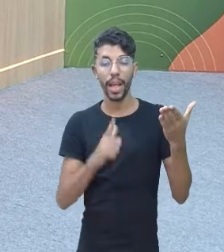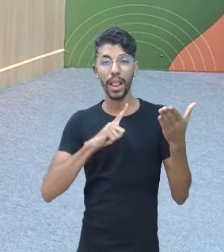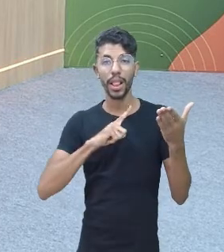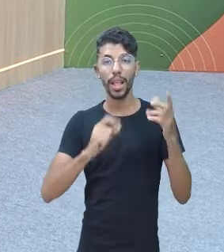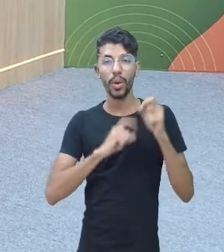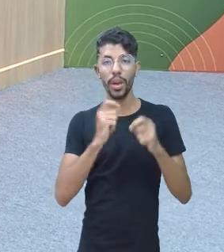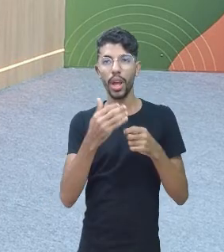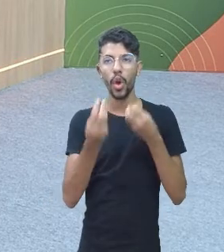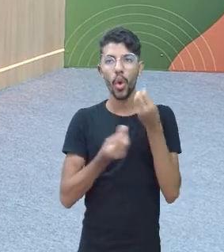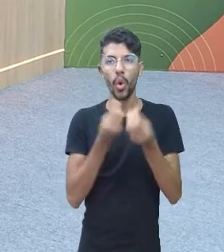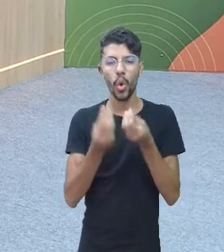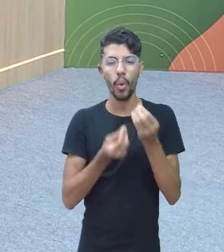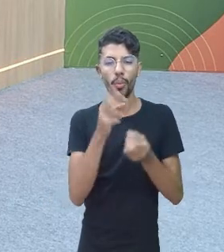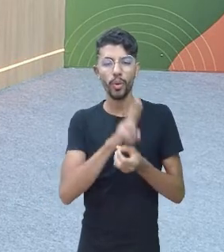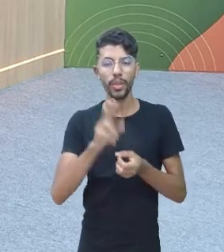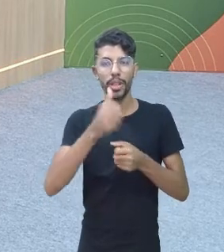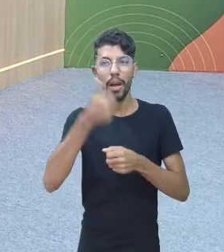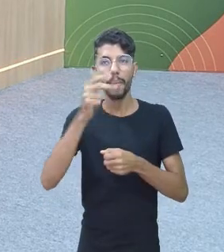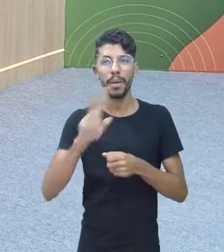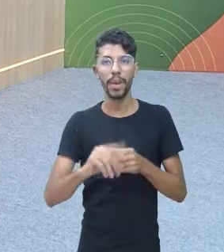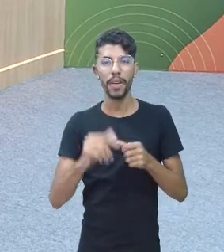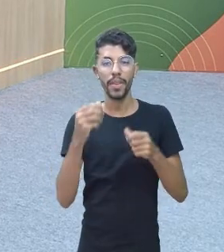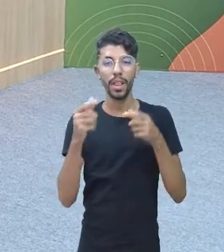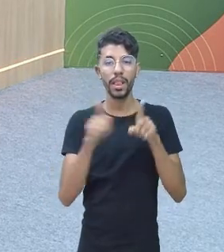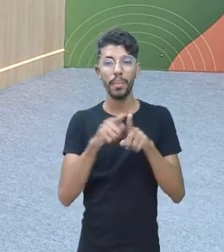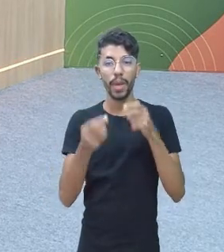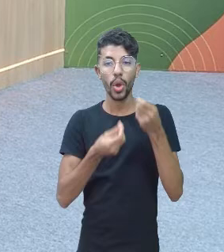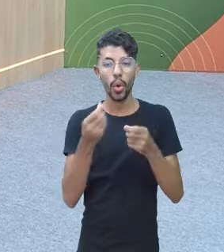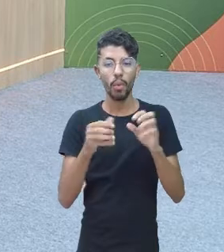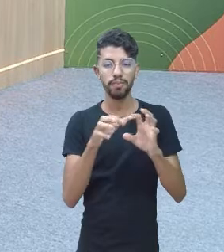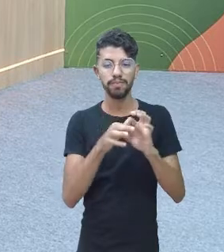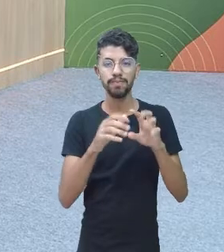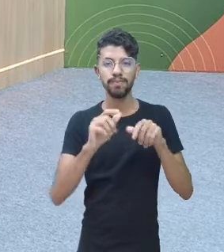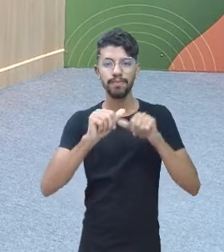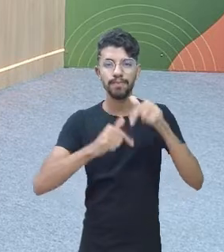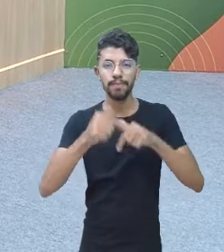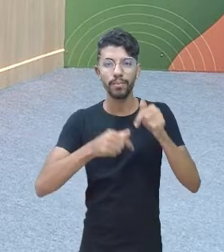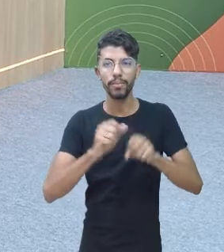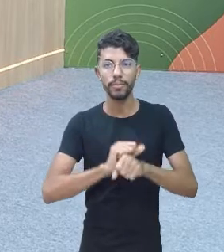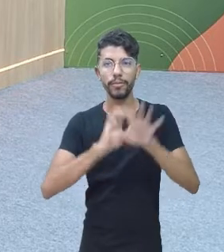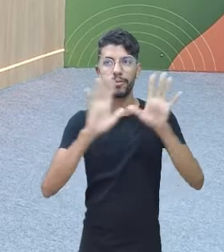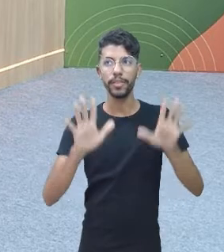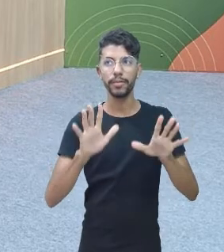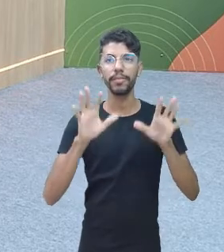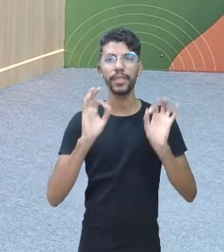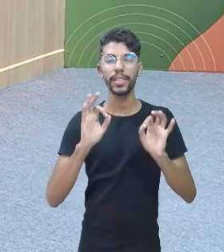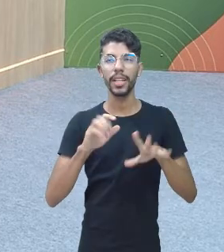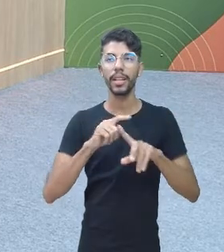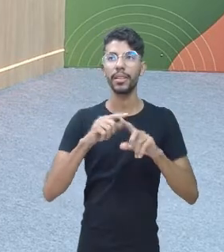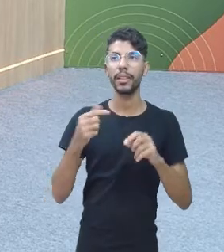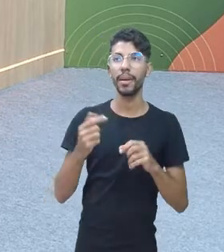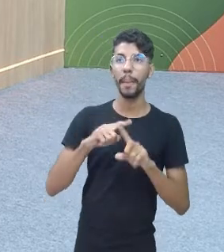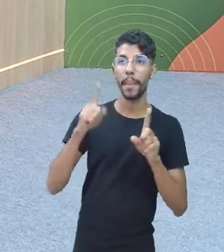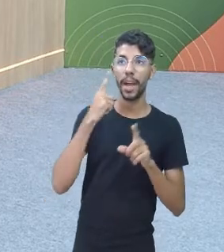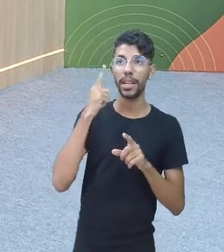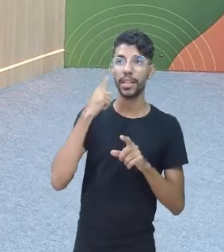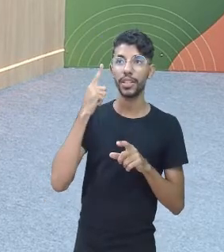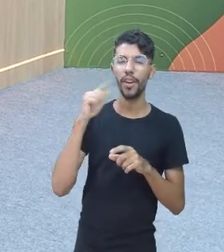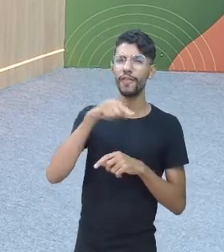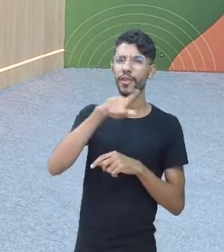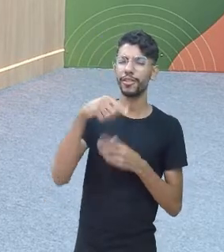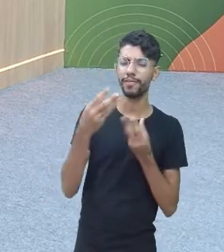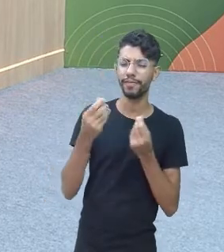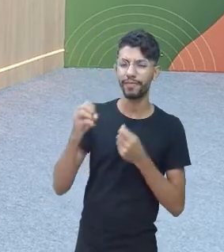instalação. Então, especialmente quando a internet surgiu, vocês são muito novinhos, já pegaram aí a internet bombando,